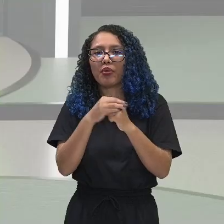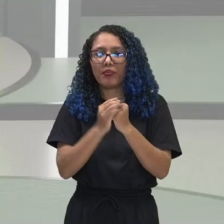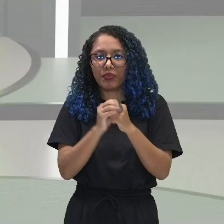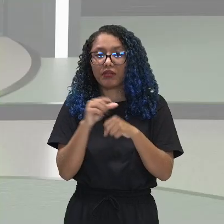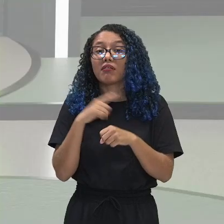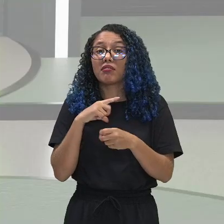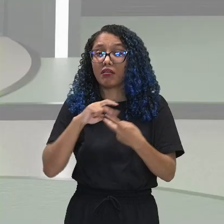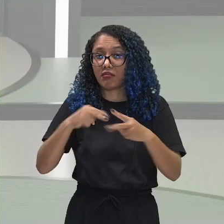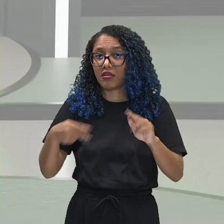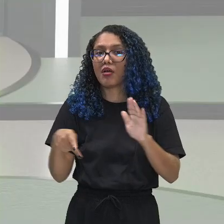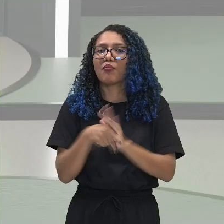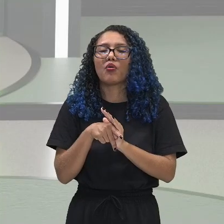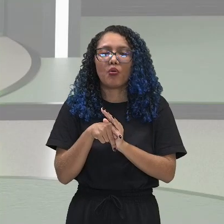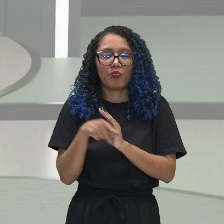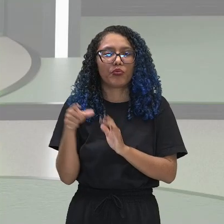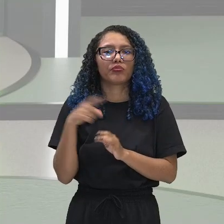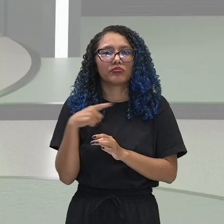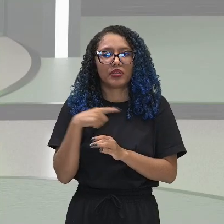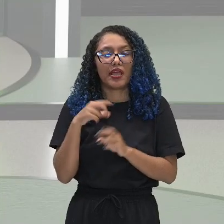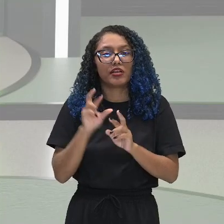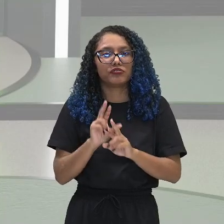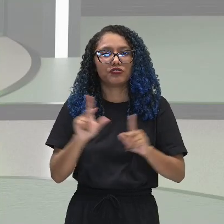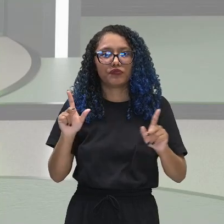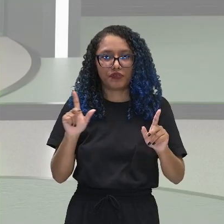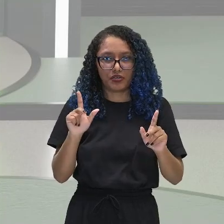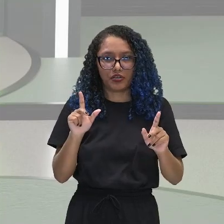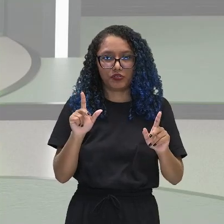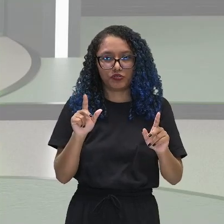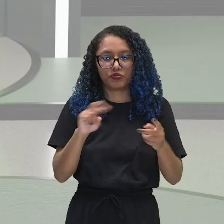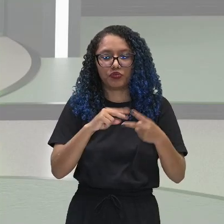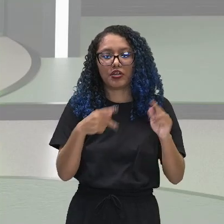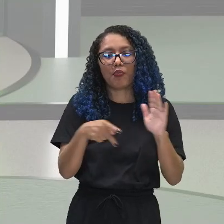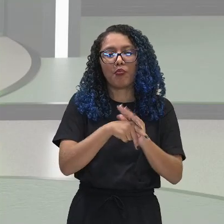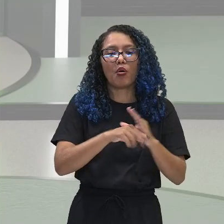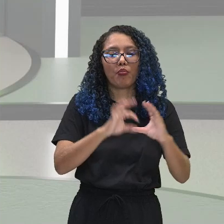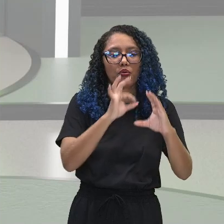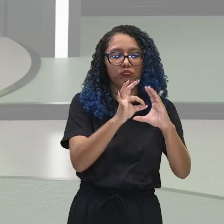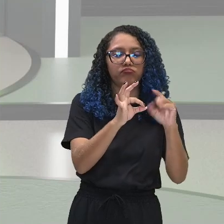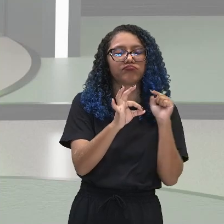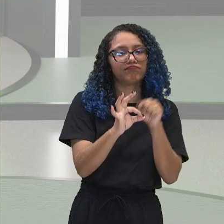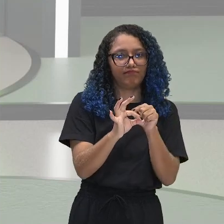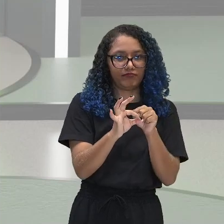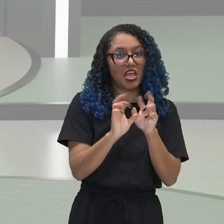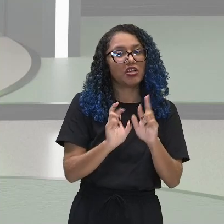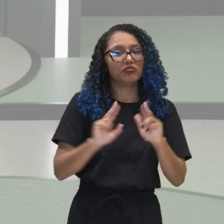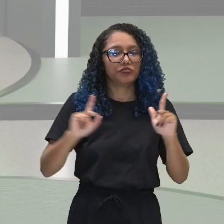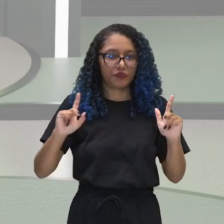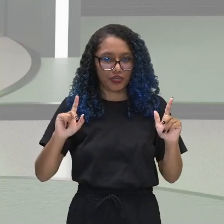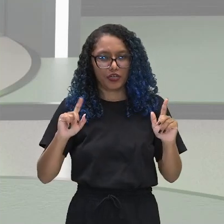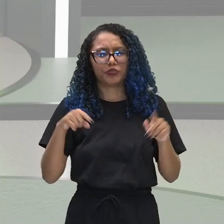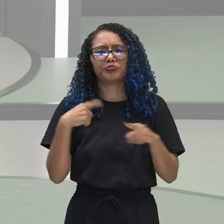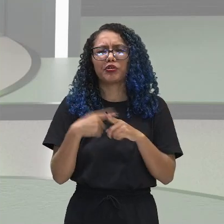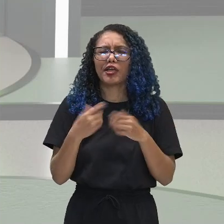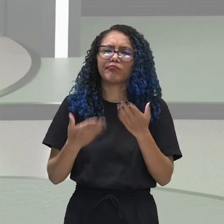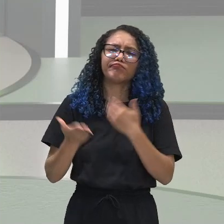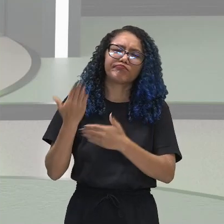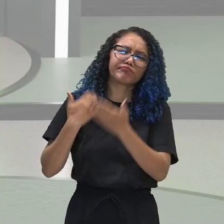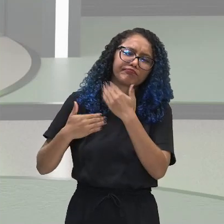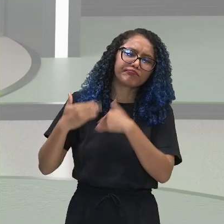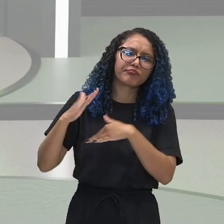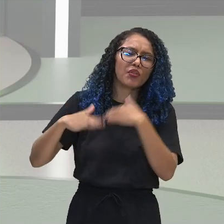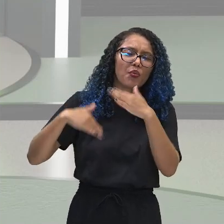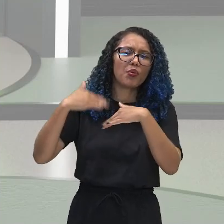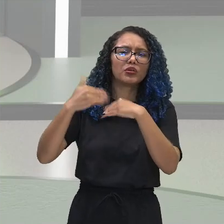DNA próprio, né, diferente do DNA do núcleo. Em um processo evolutivo, ocorreu